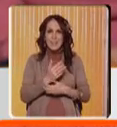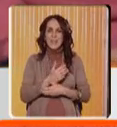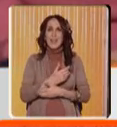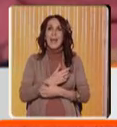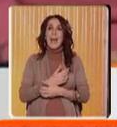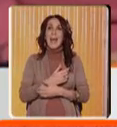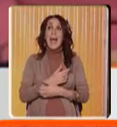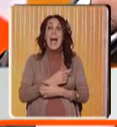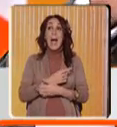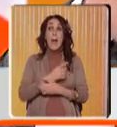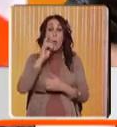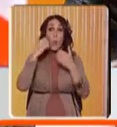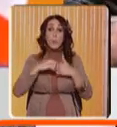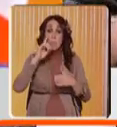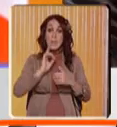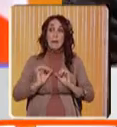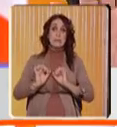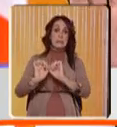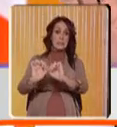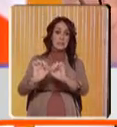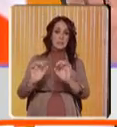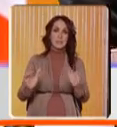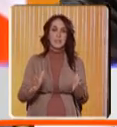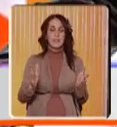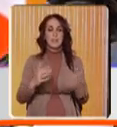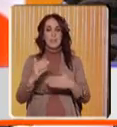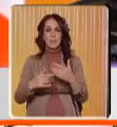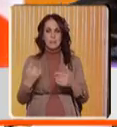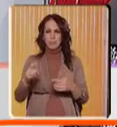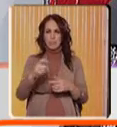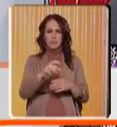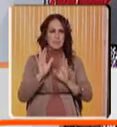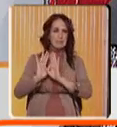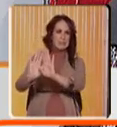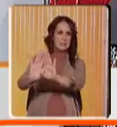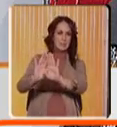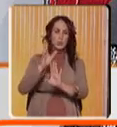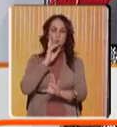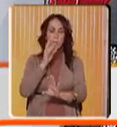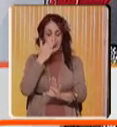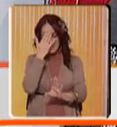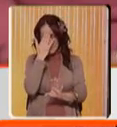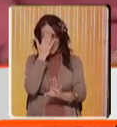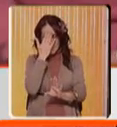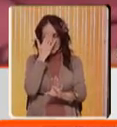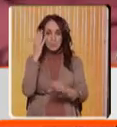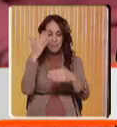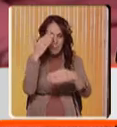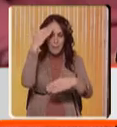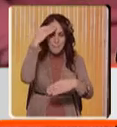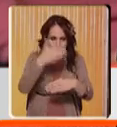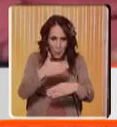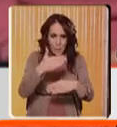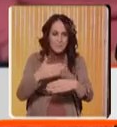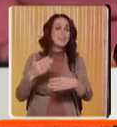dela rejeitar os espermatozoides. Pode... Desculpa lá que eu agora perdi-me nos espermatozoides.